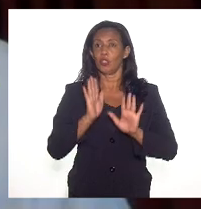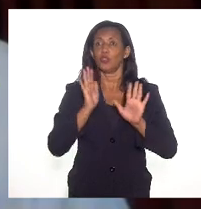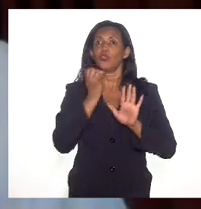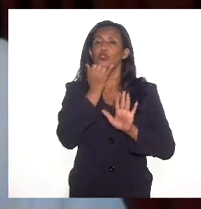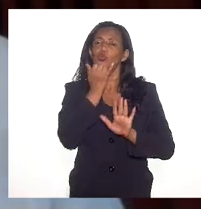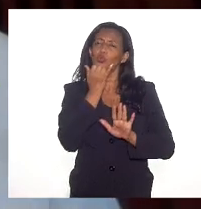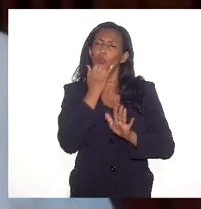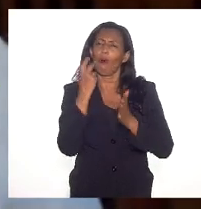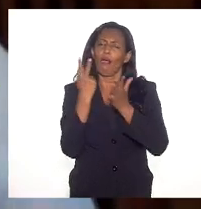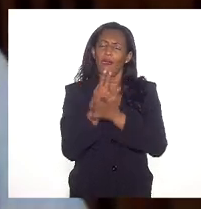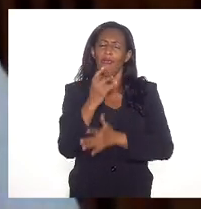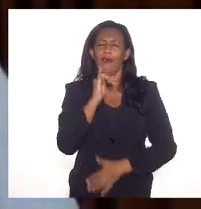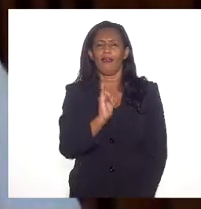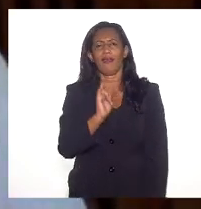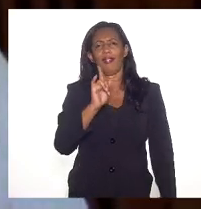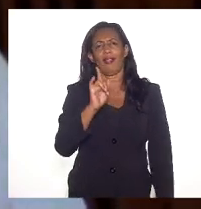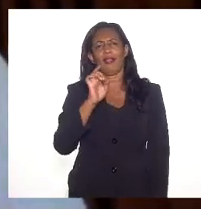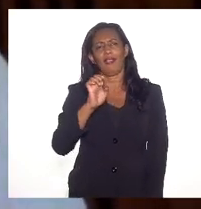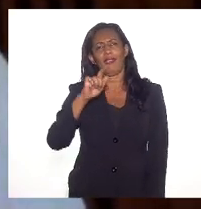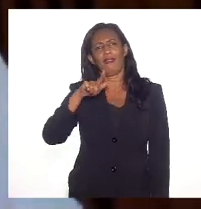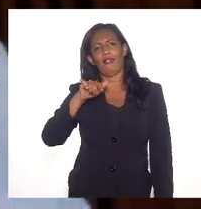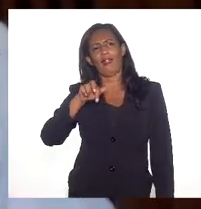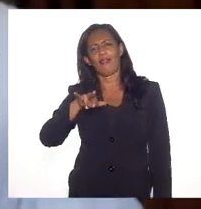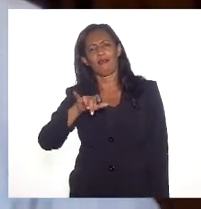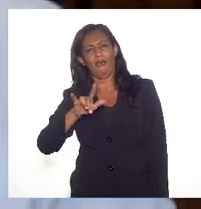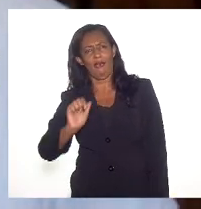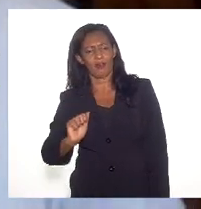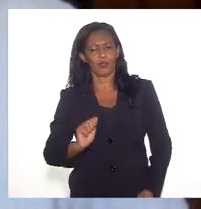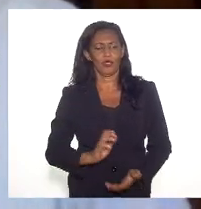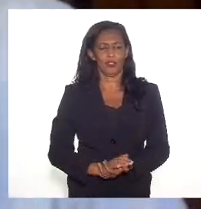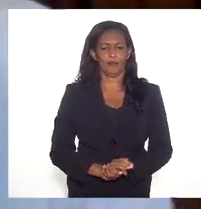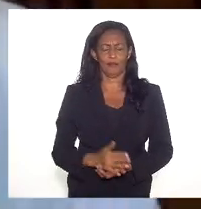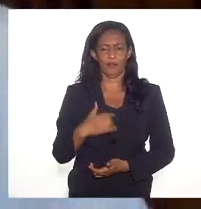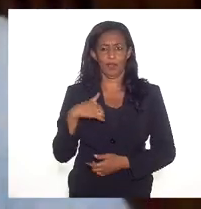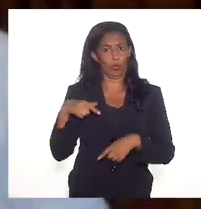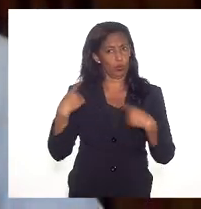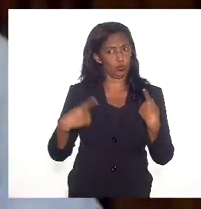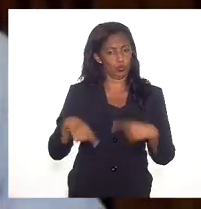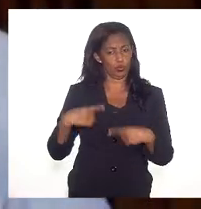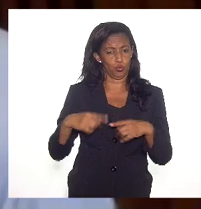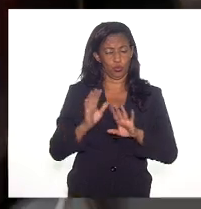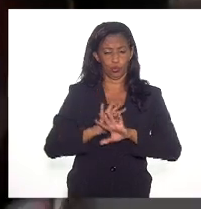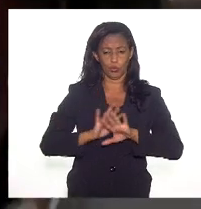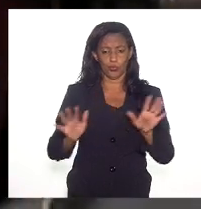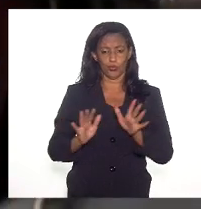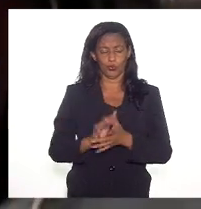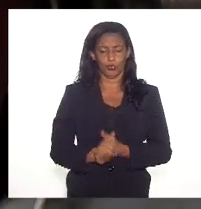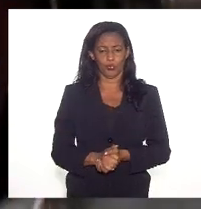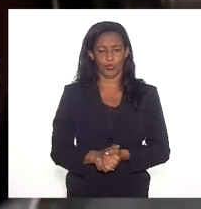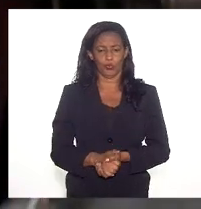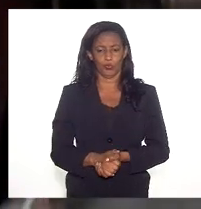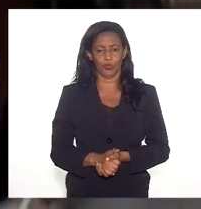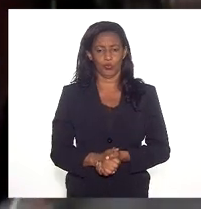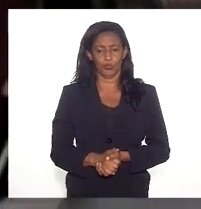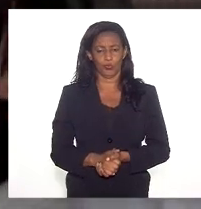Ilegalidade, desculpa, presidente. O que eu quero fazer em discussão, eu quero discutir. Não...